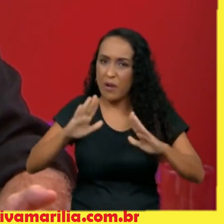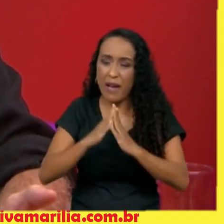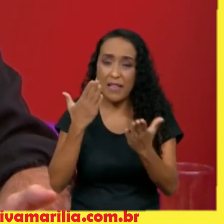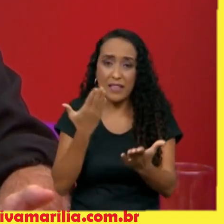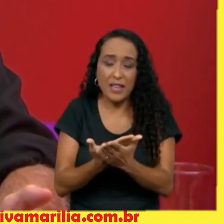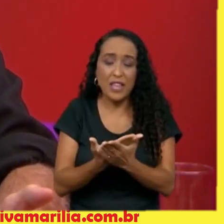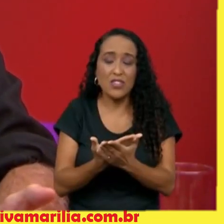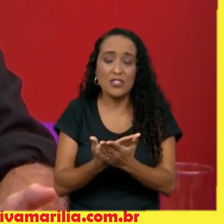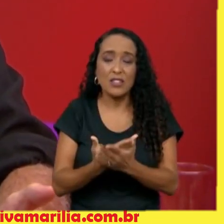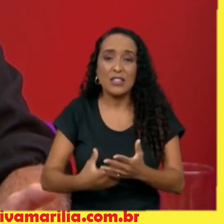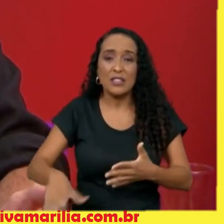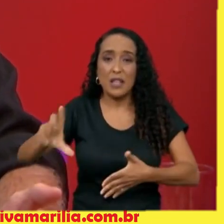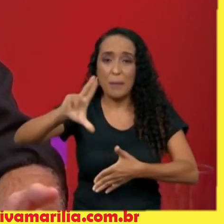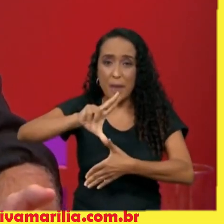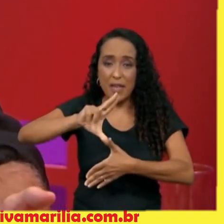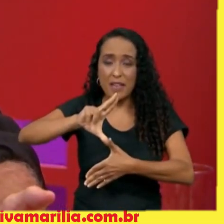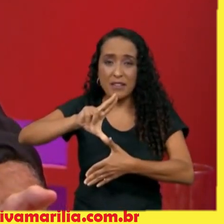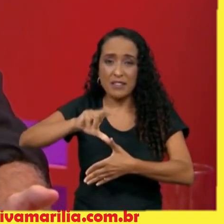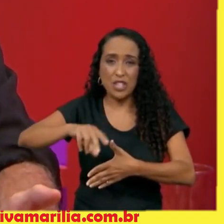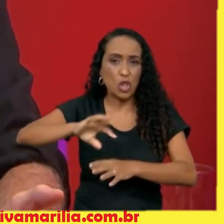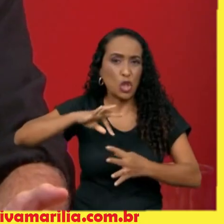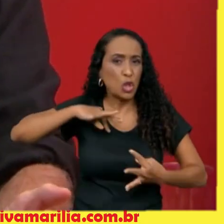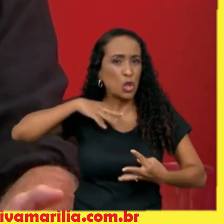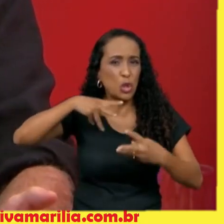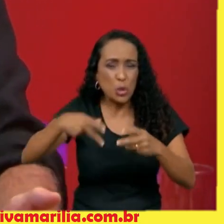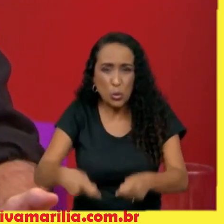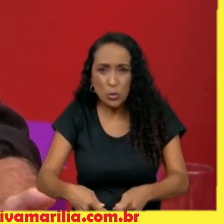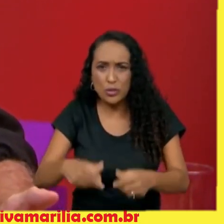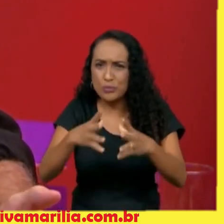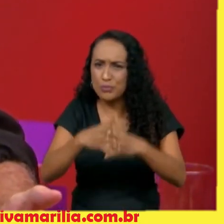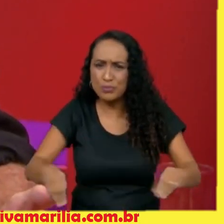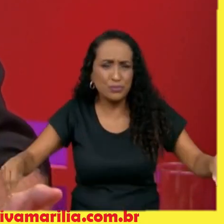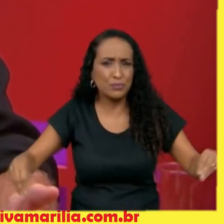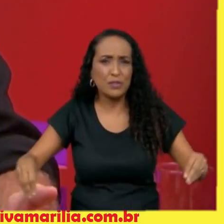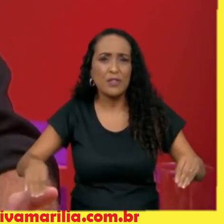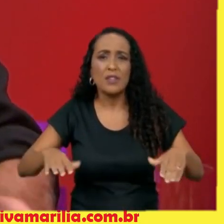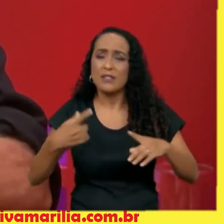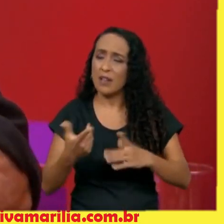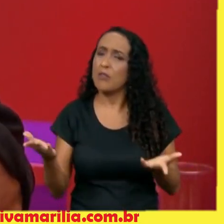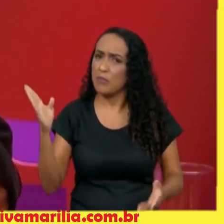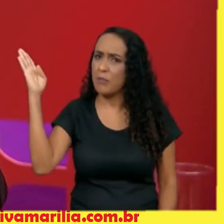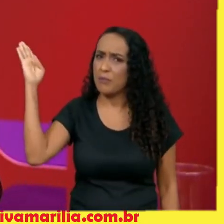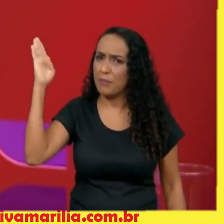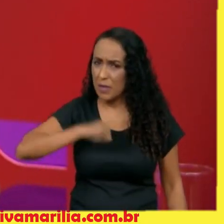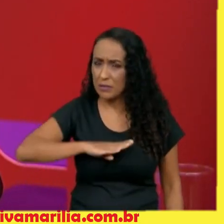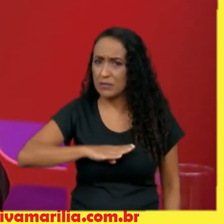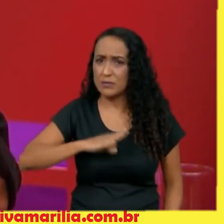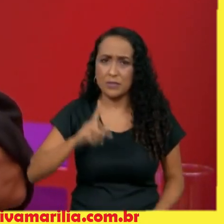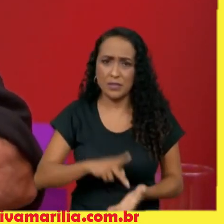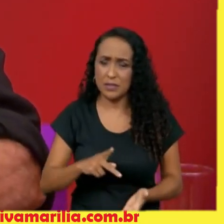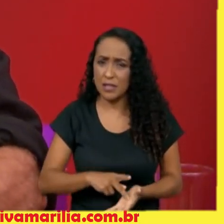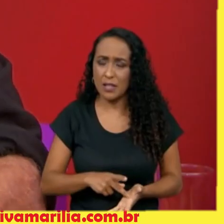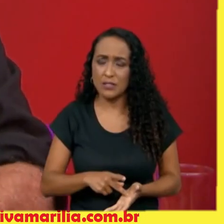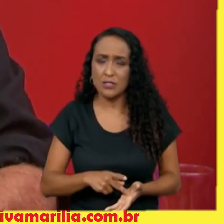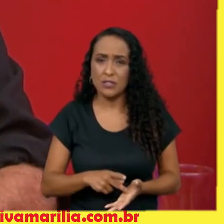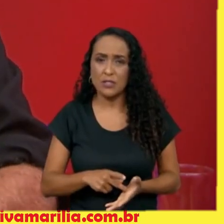América Latina, ou seja, de uma burrice enorme, né? Além de ser uma maldade enorme.